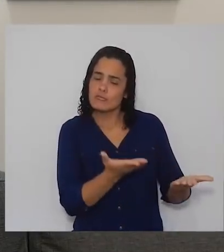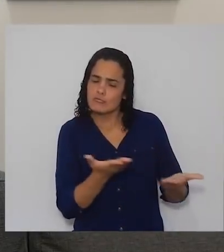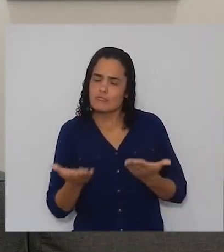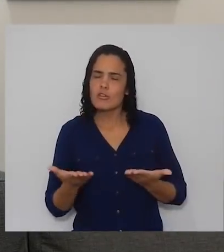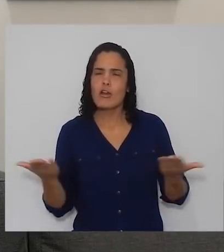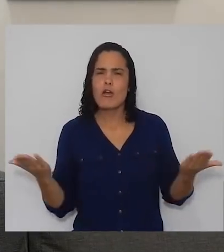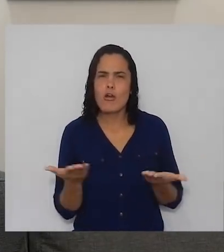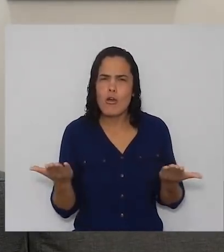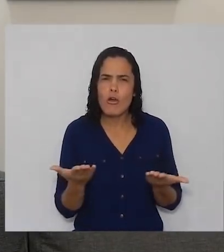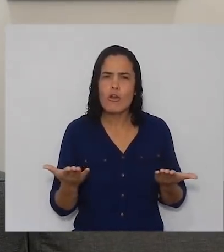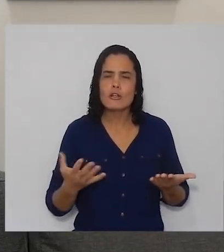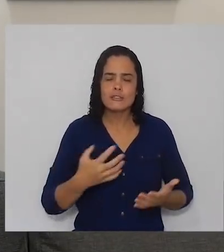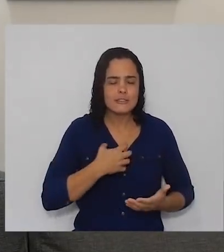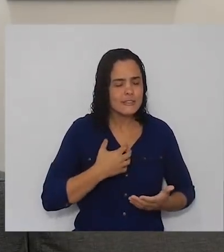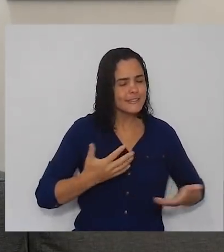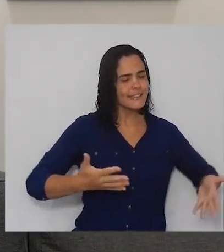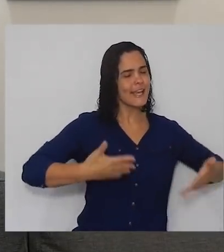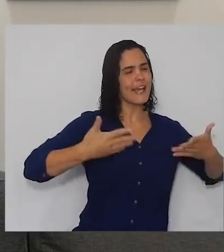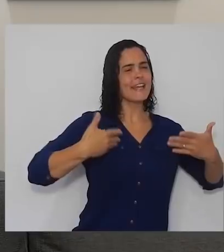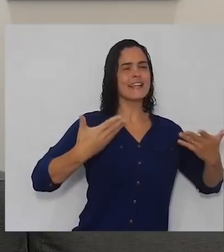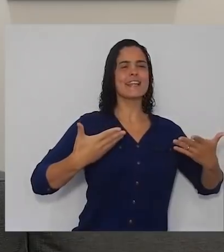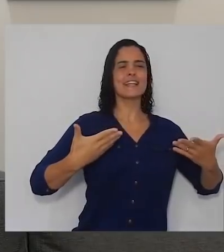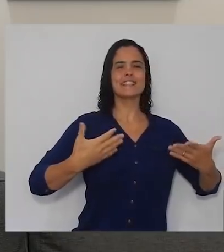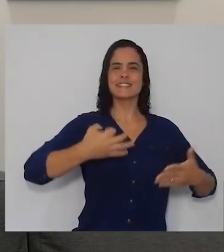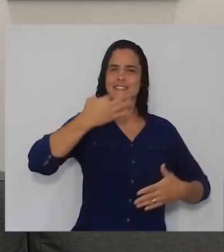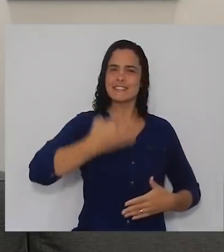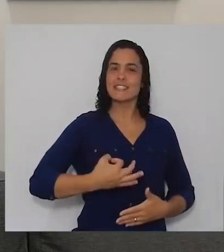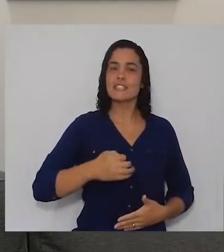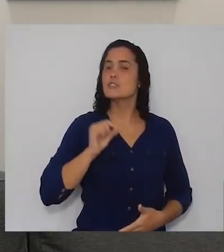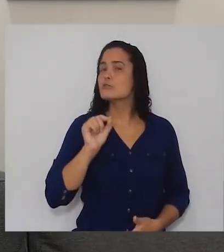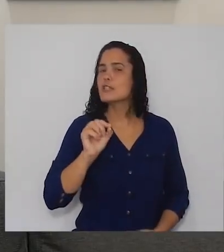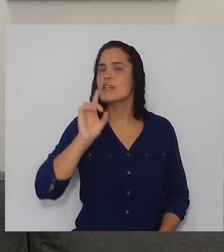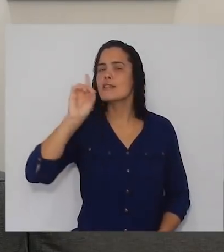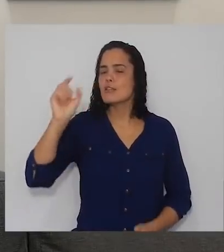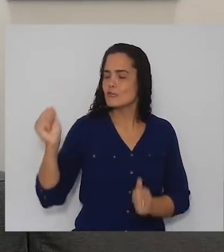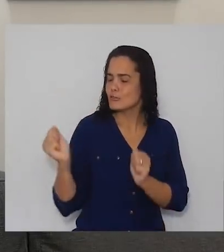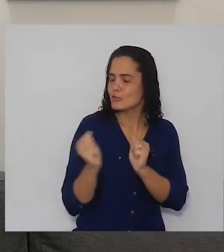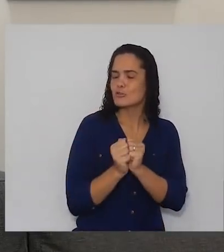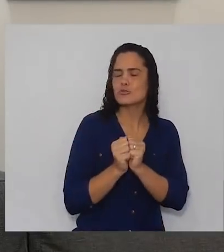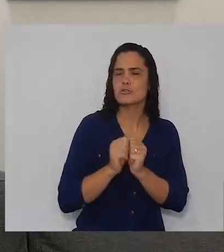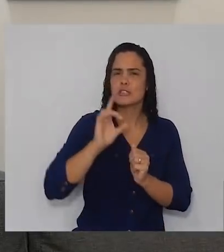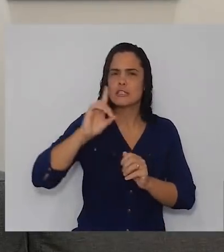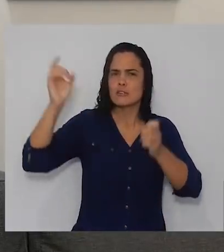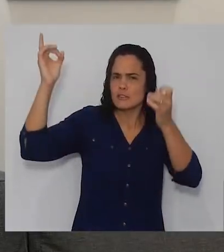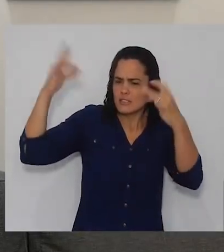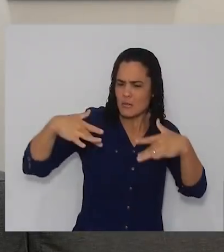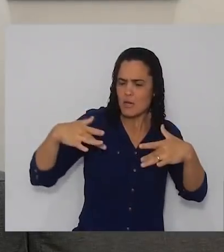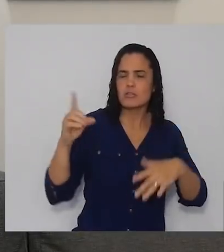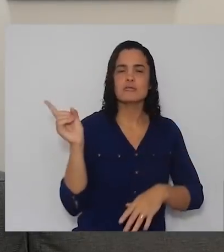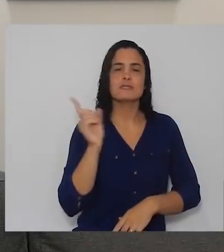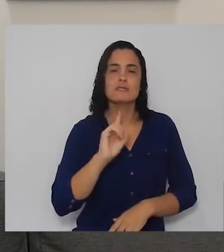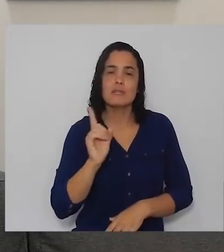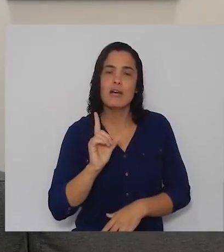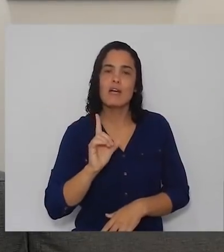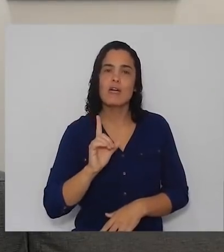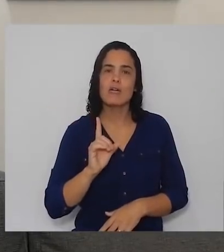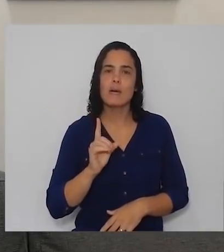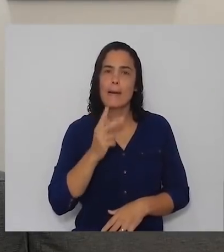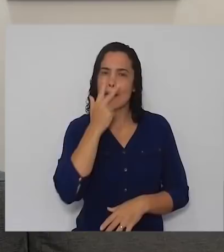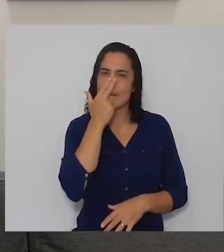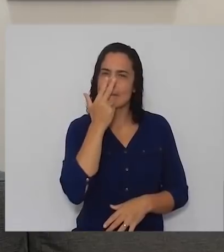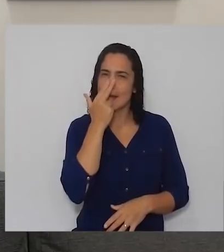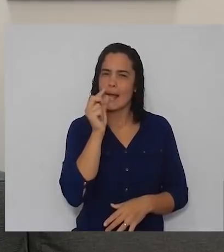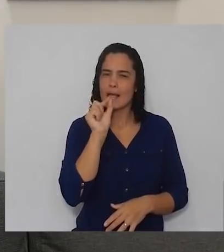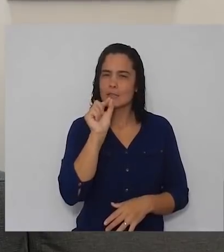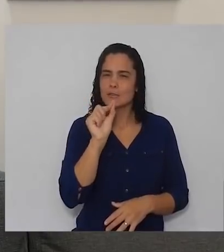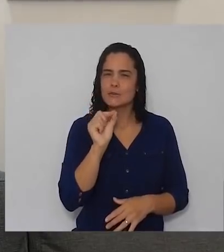para ter convicção, para ter certeza de que Deus está conosco e Ele não nos abandonou. O